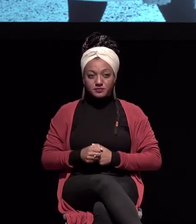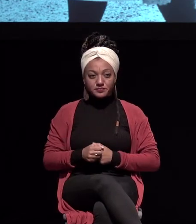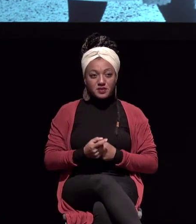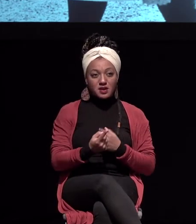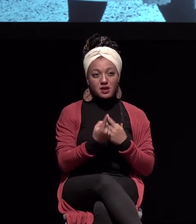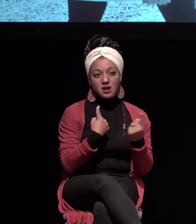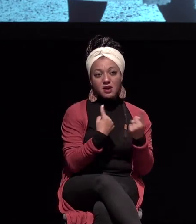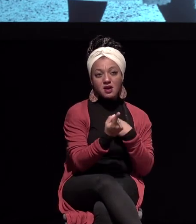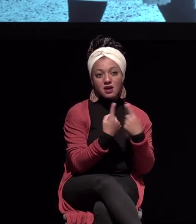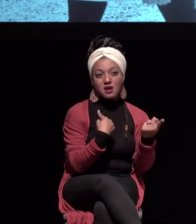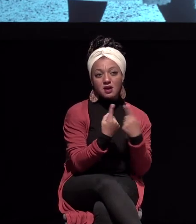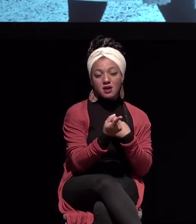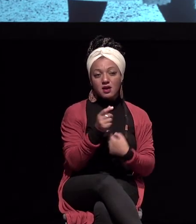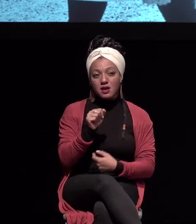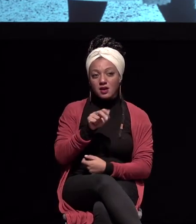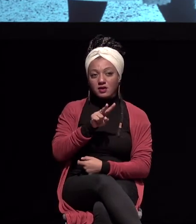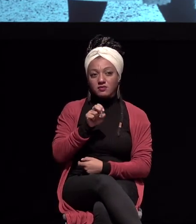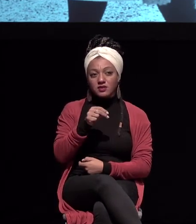Avenida.